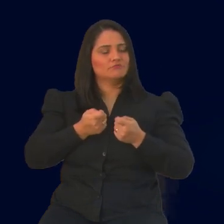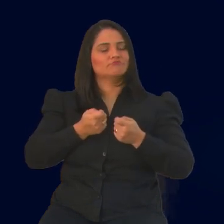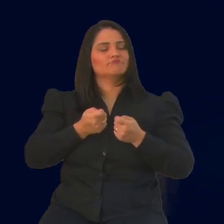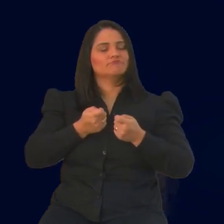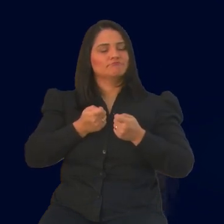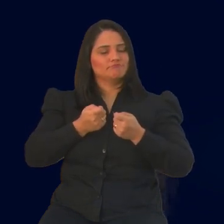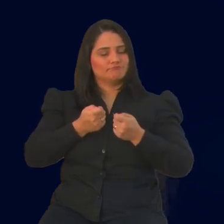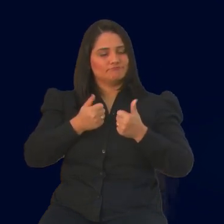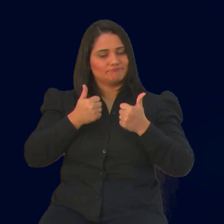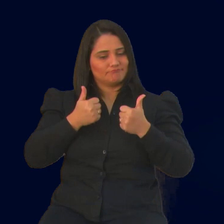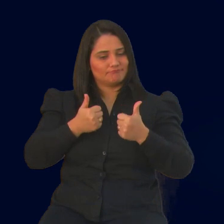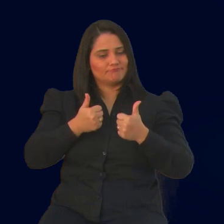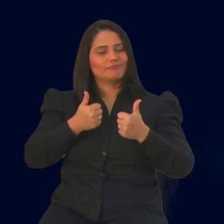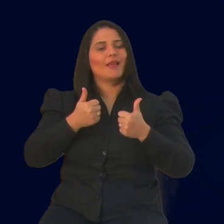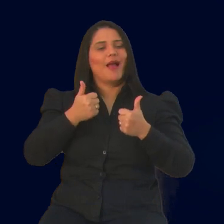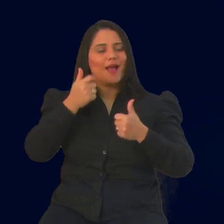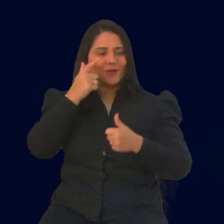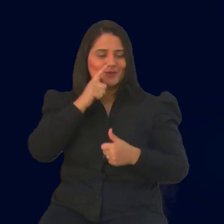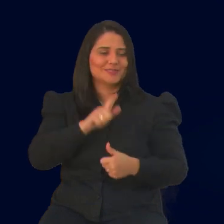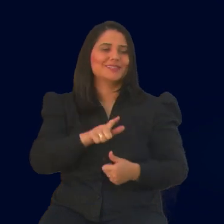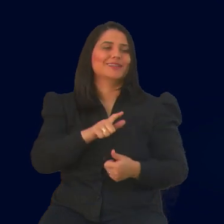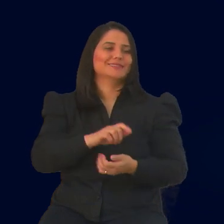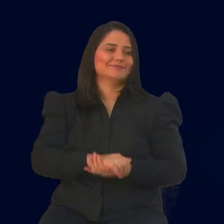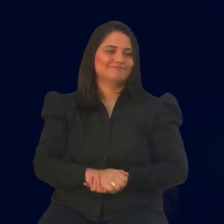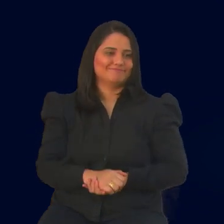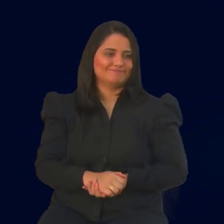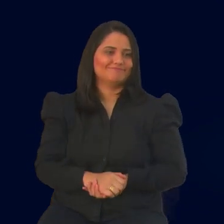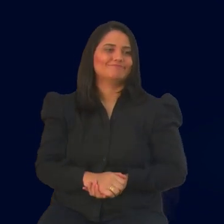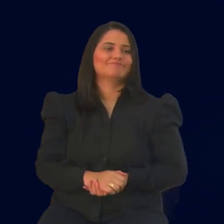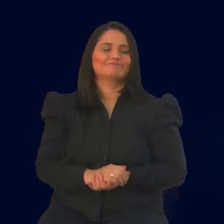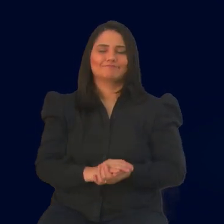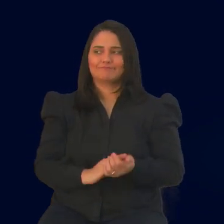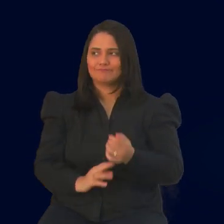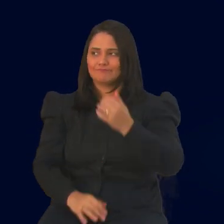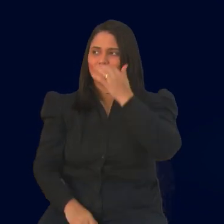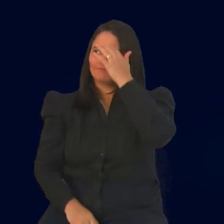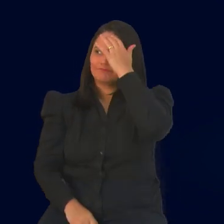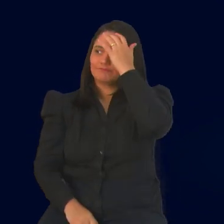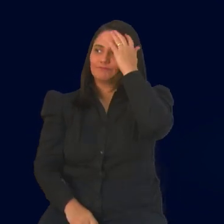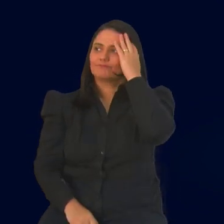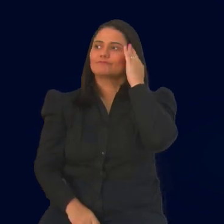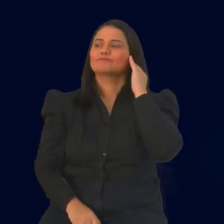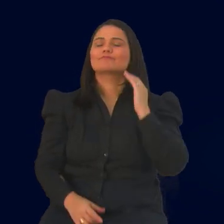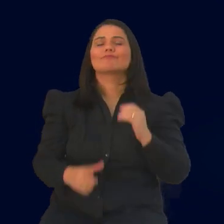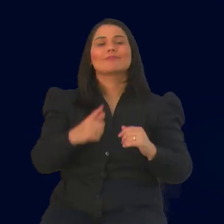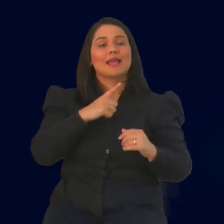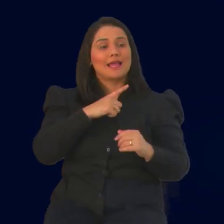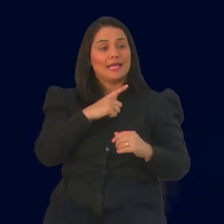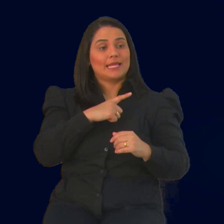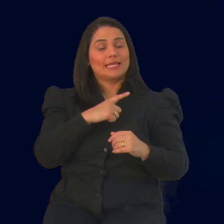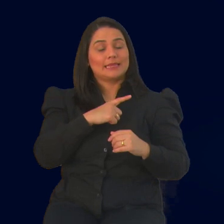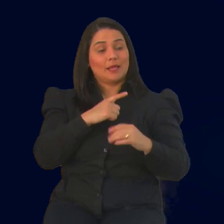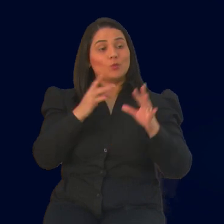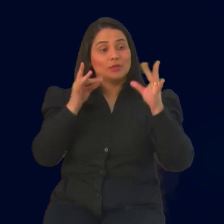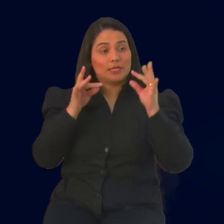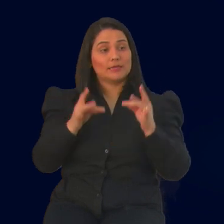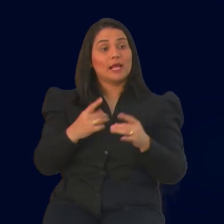resultado que você espera e merece. E tem um detalhe muito importante, o momento